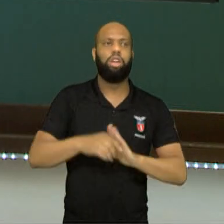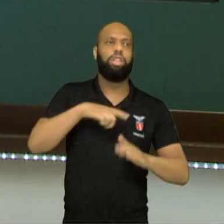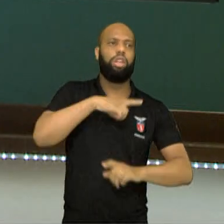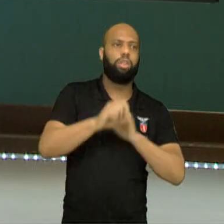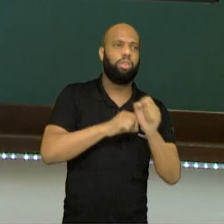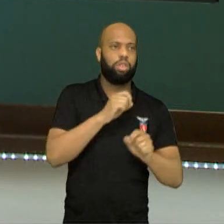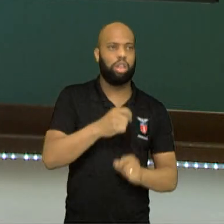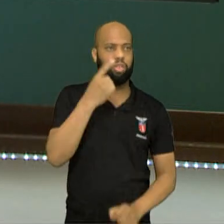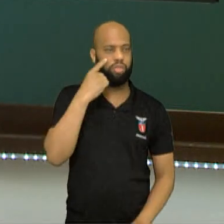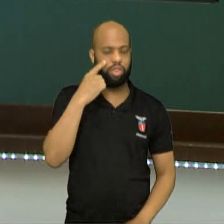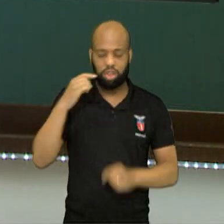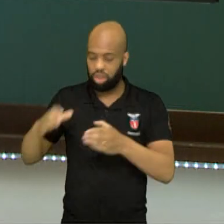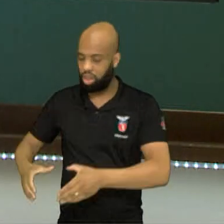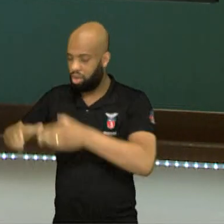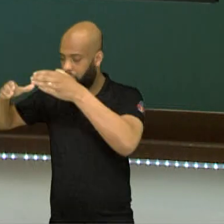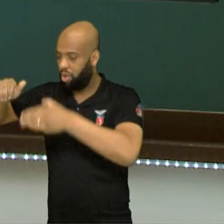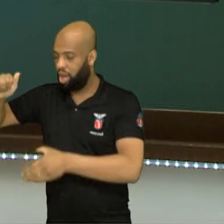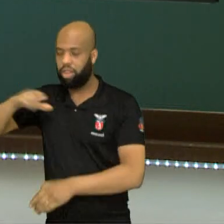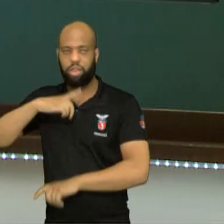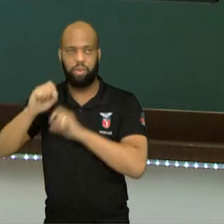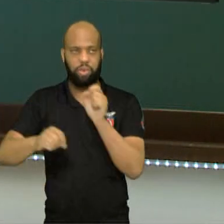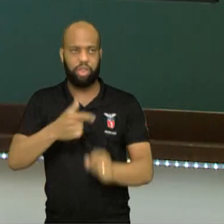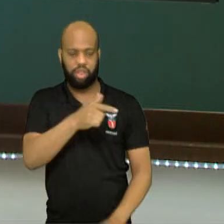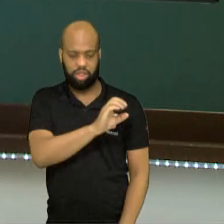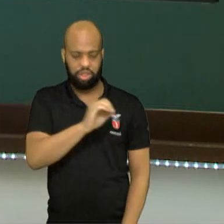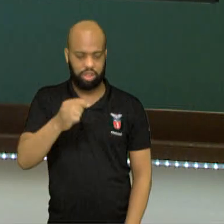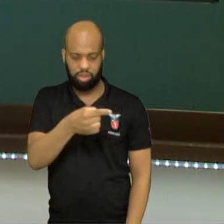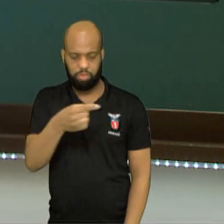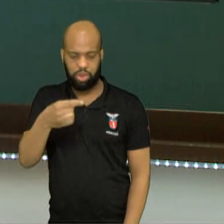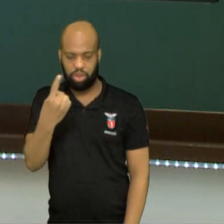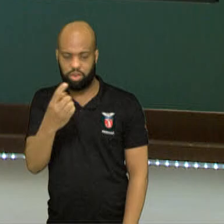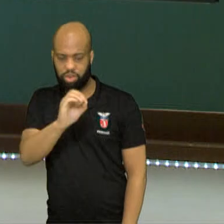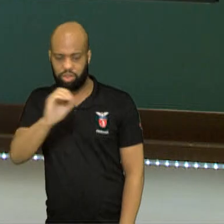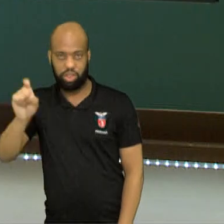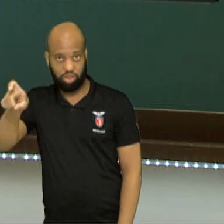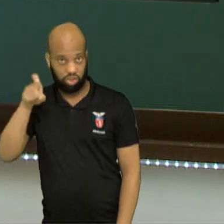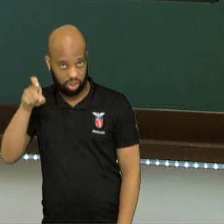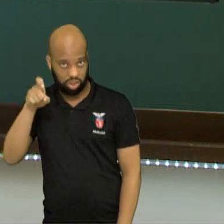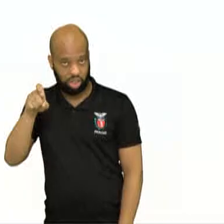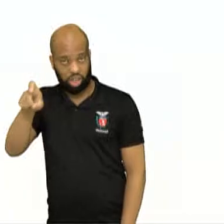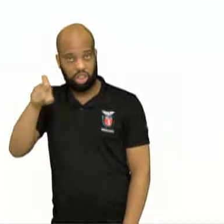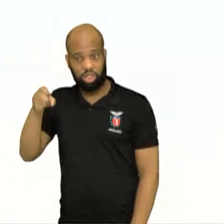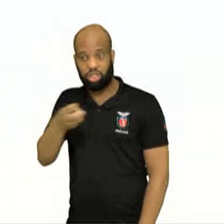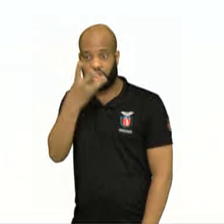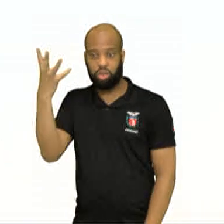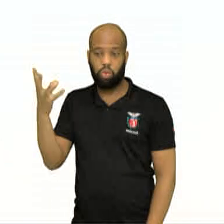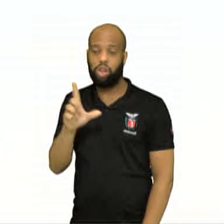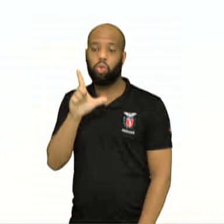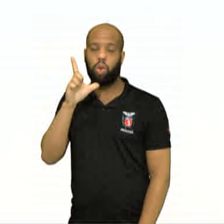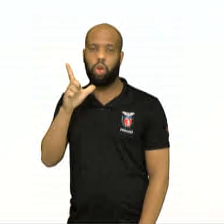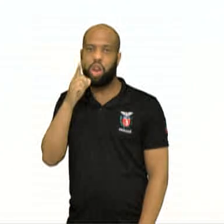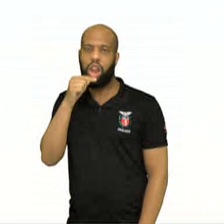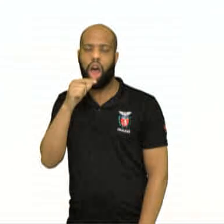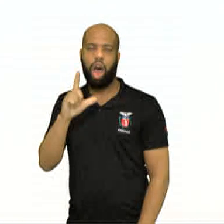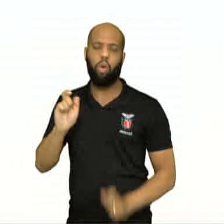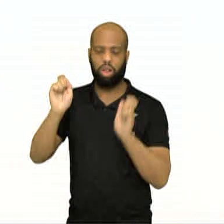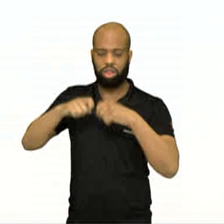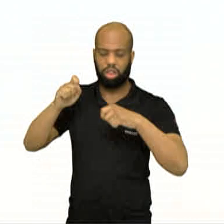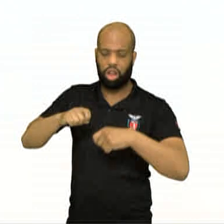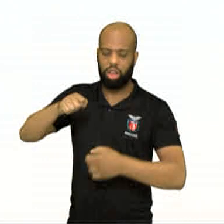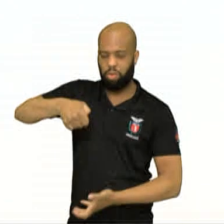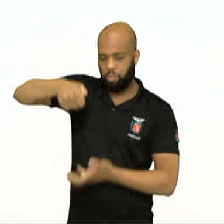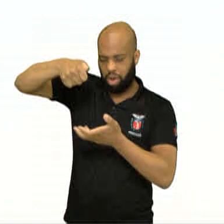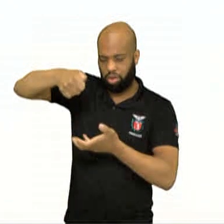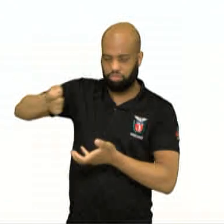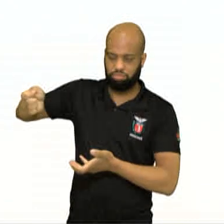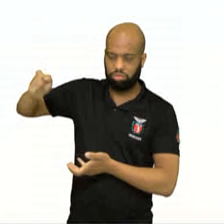você traduziu. No poço A, 700 menos 100 x. X é a quantidade de água que cabe no balde, que nós vamos